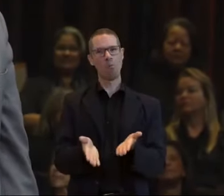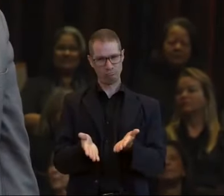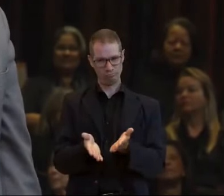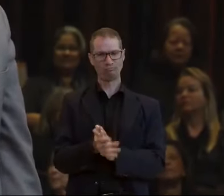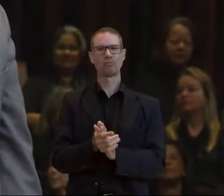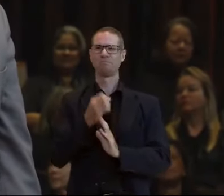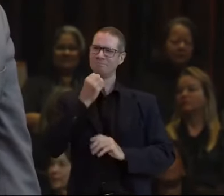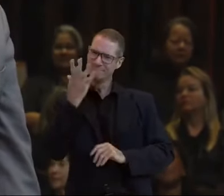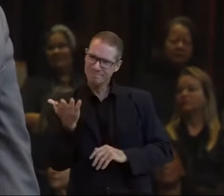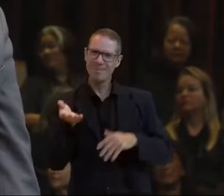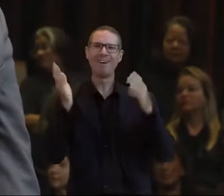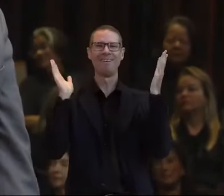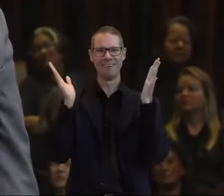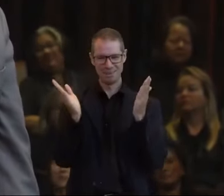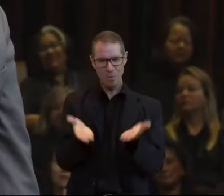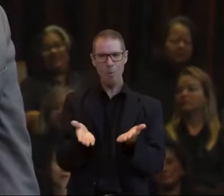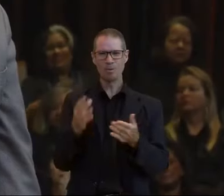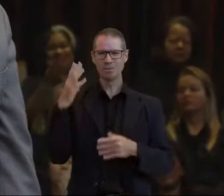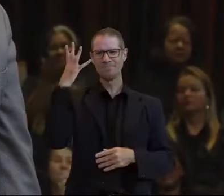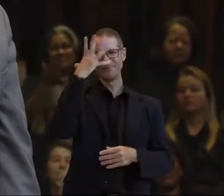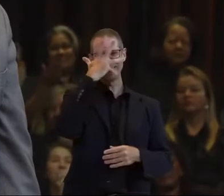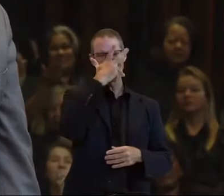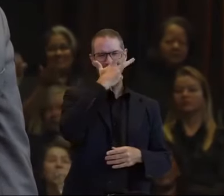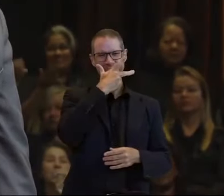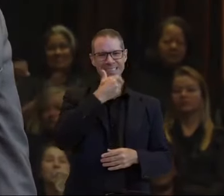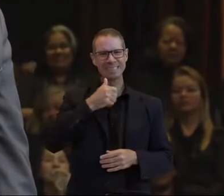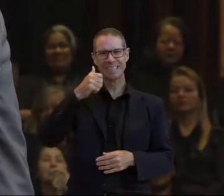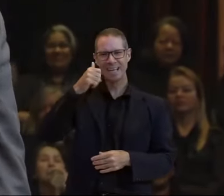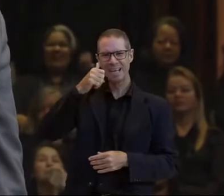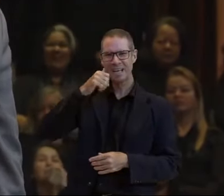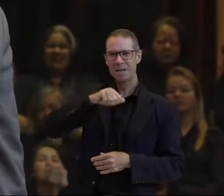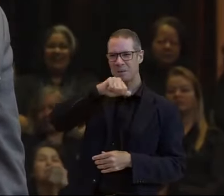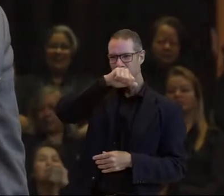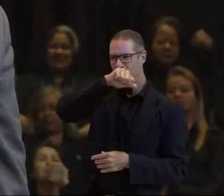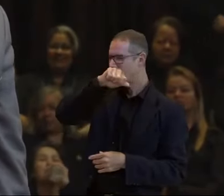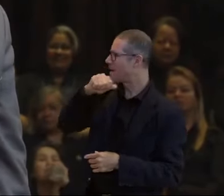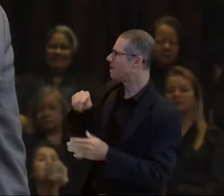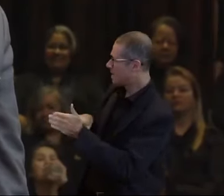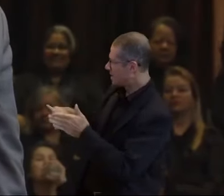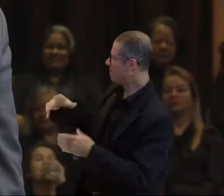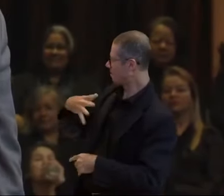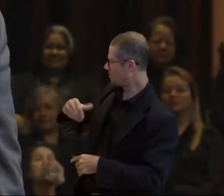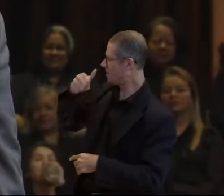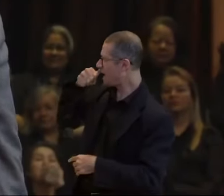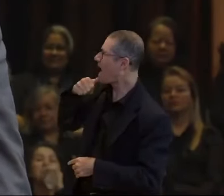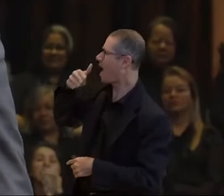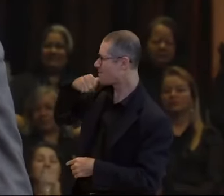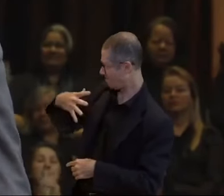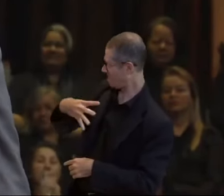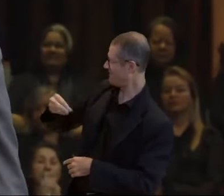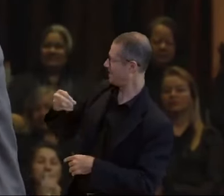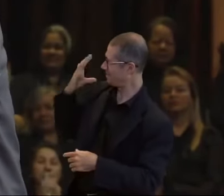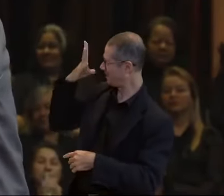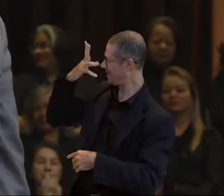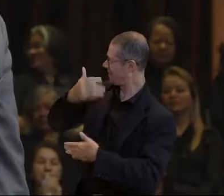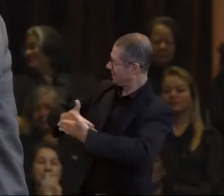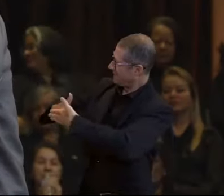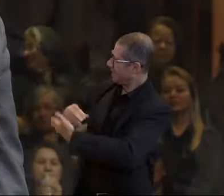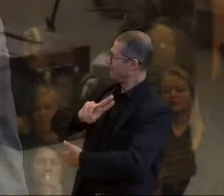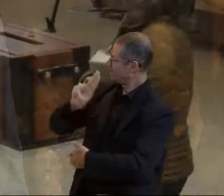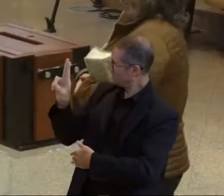é bom que seja hoje. Olha que coisa linda, vem a mamãe, com... é filhinho ou filhinha? Filha, ai que linda, como é